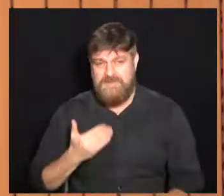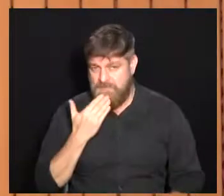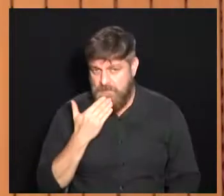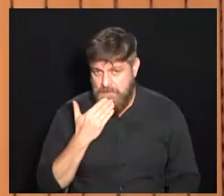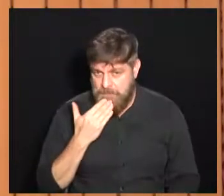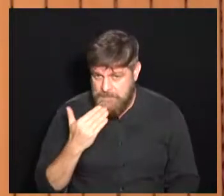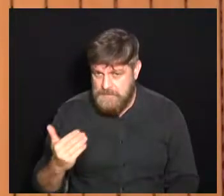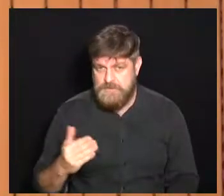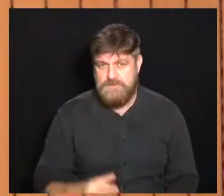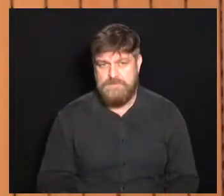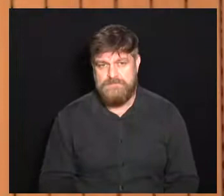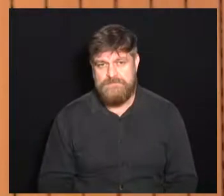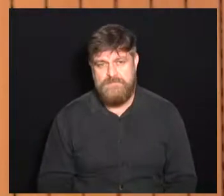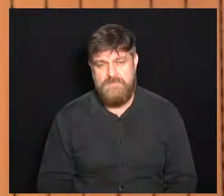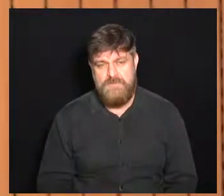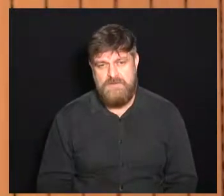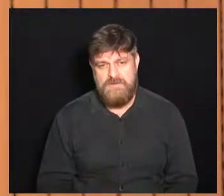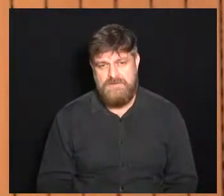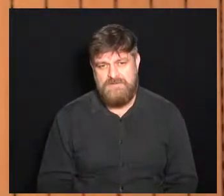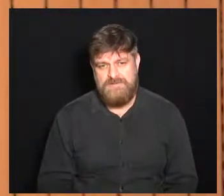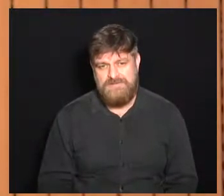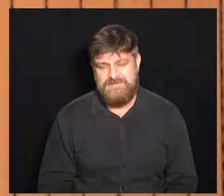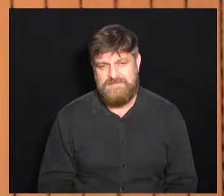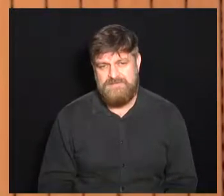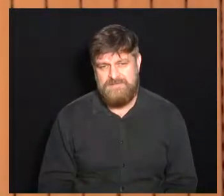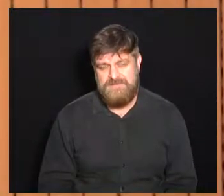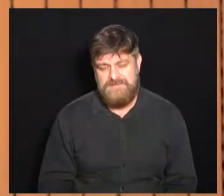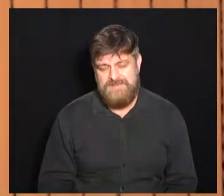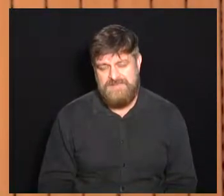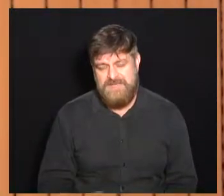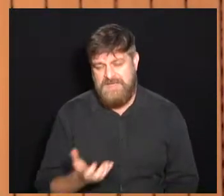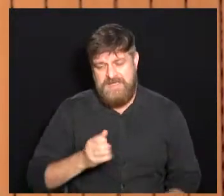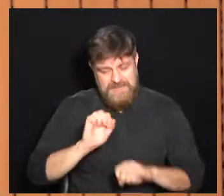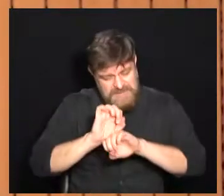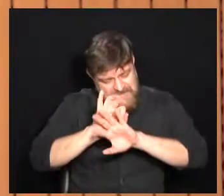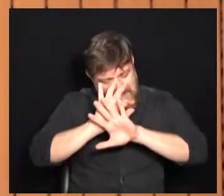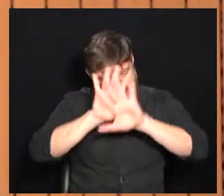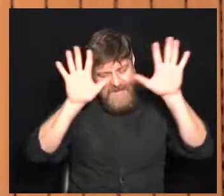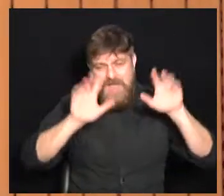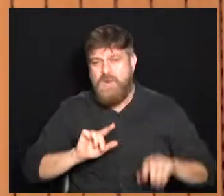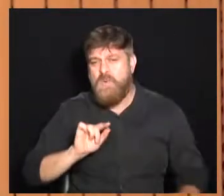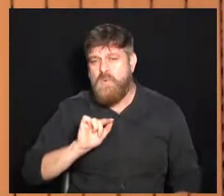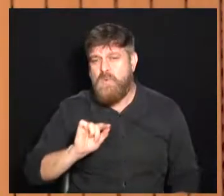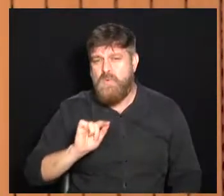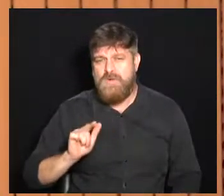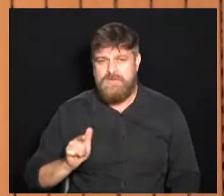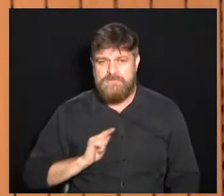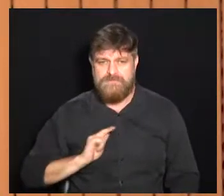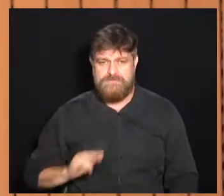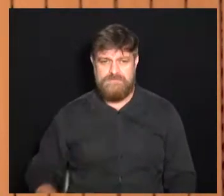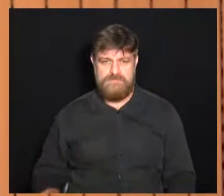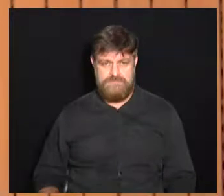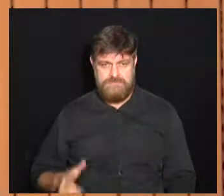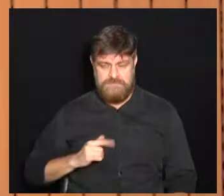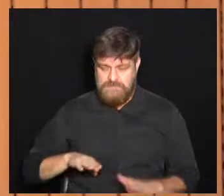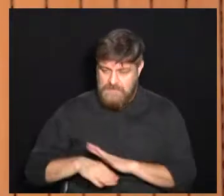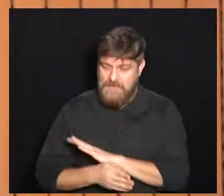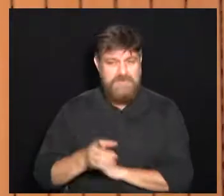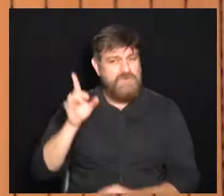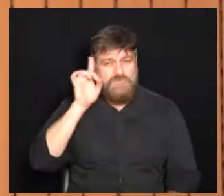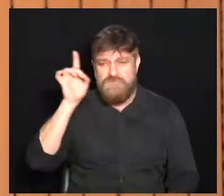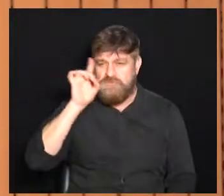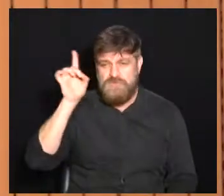solicitado, e eu quero deixar também claro aqui que isso é uma rotina do dia a